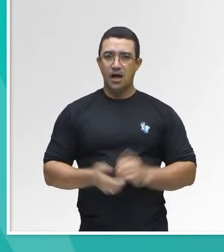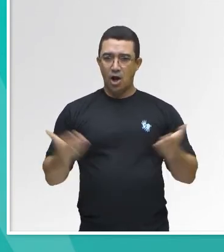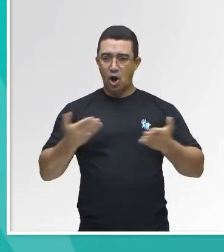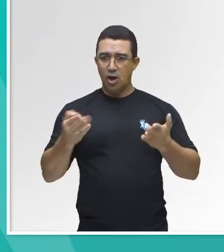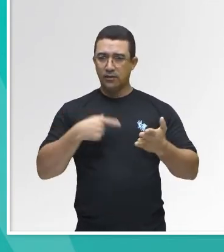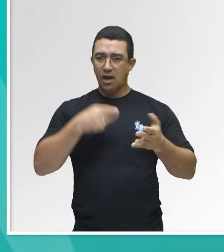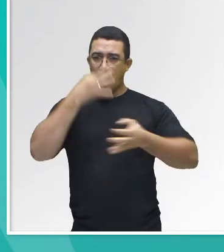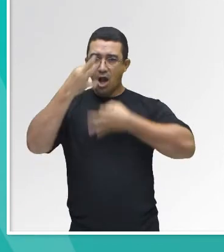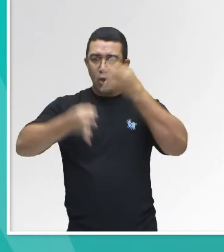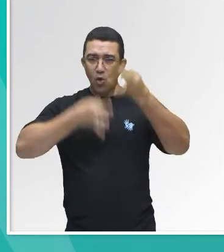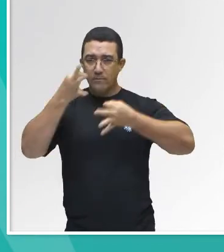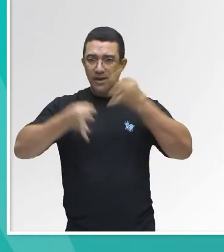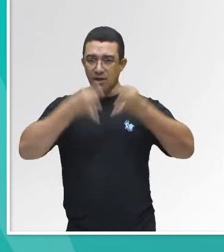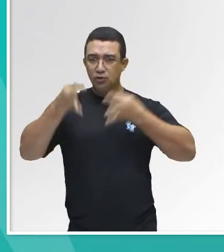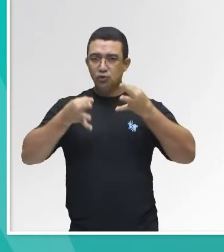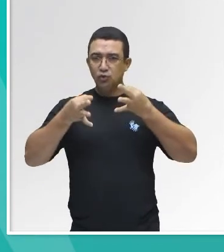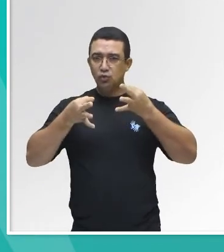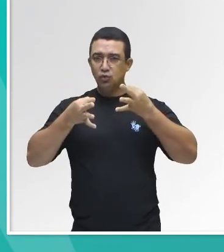temos os argumentos